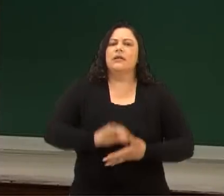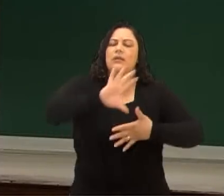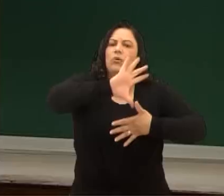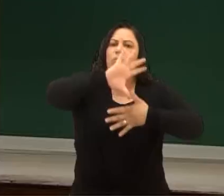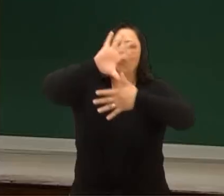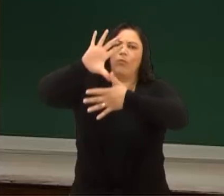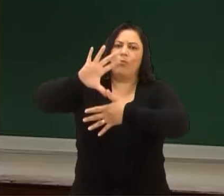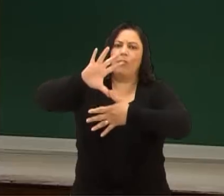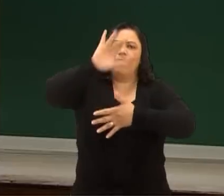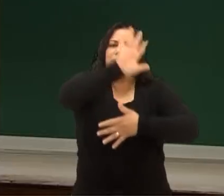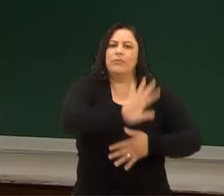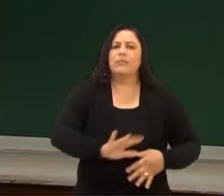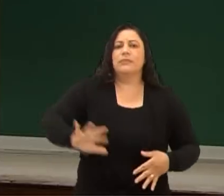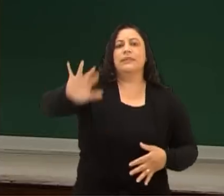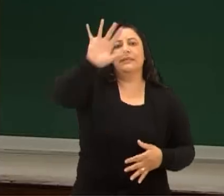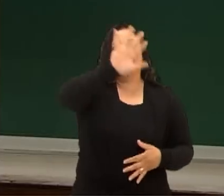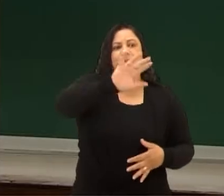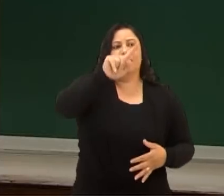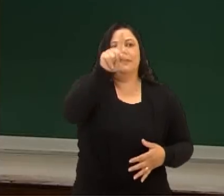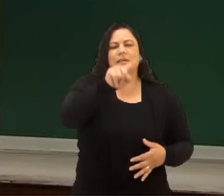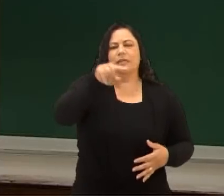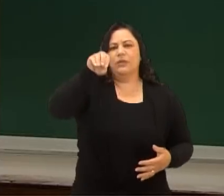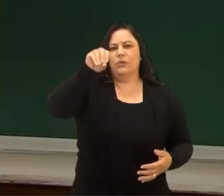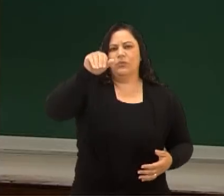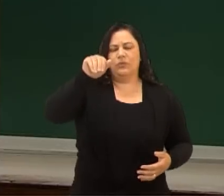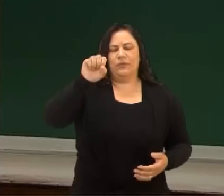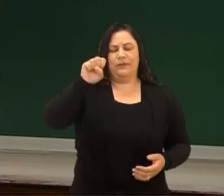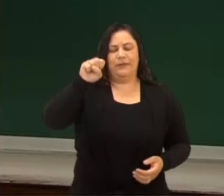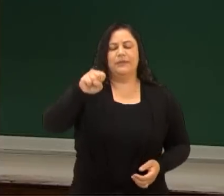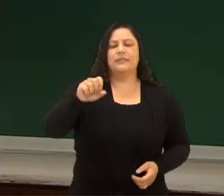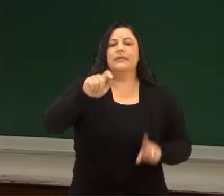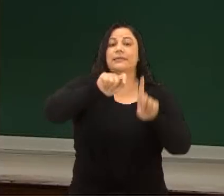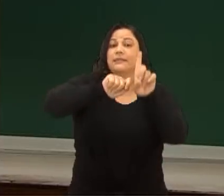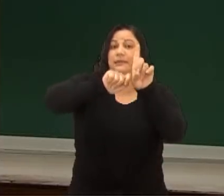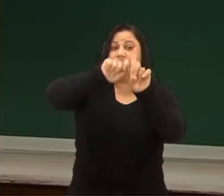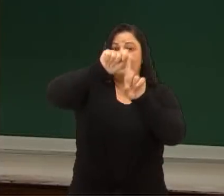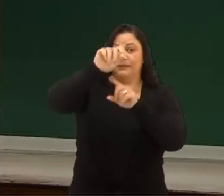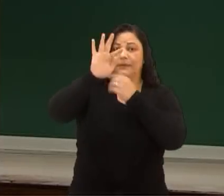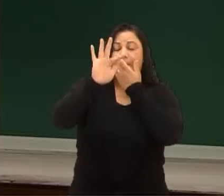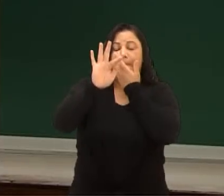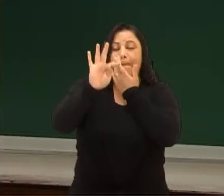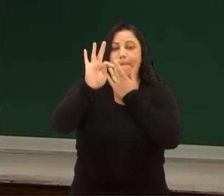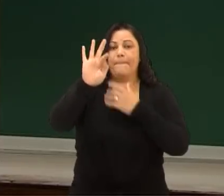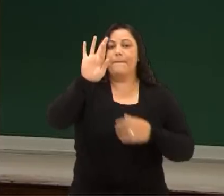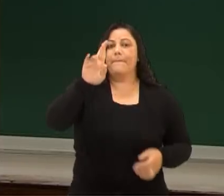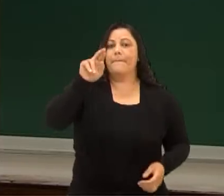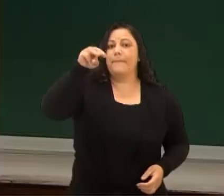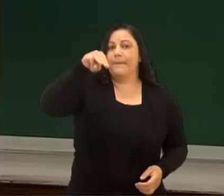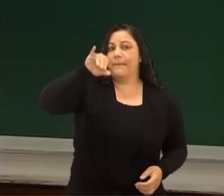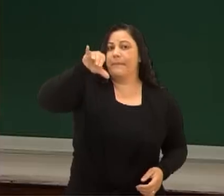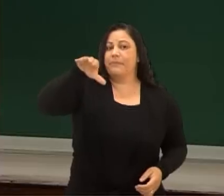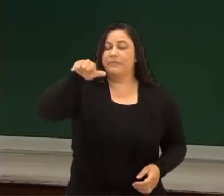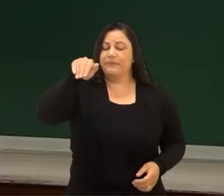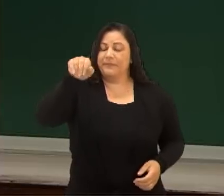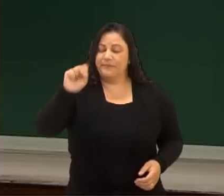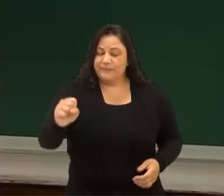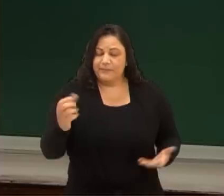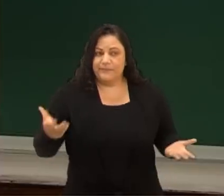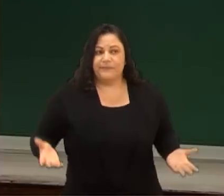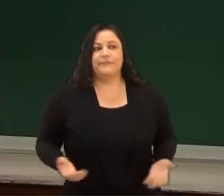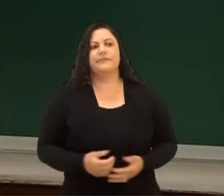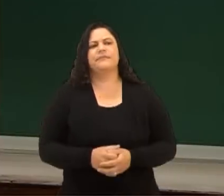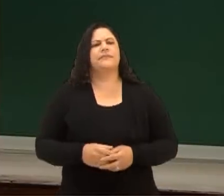aqui é um mapa das zonas térmicas, tá? E vejam aqui, ó, as linhas imaginárias paralelas, elas ajudam a fazer